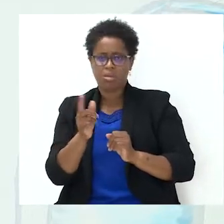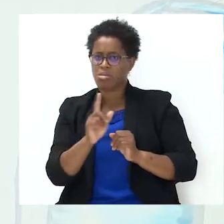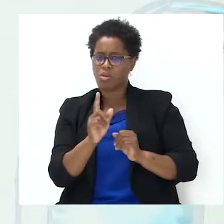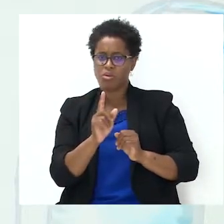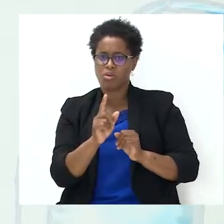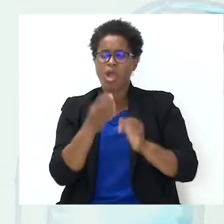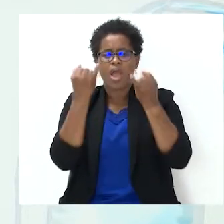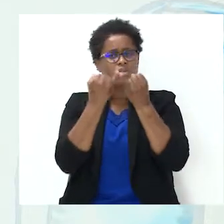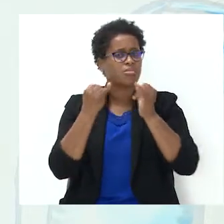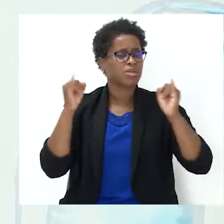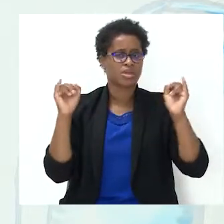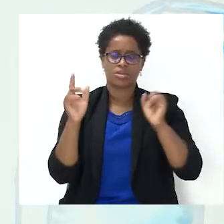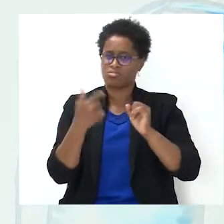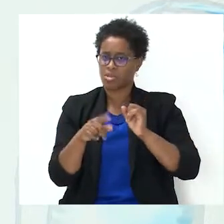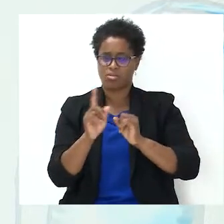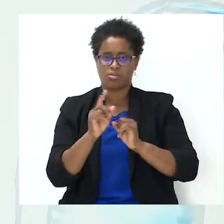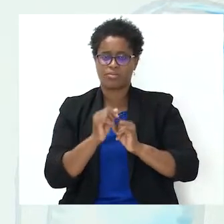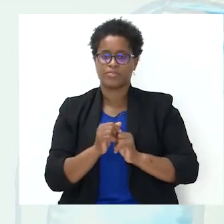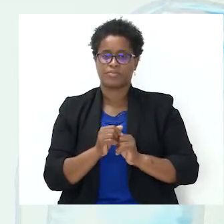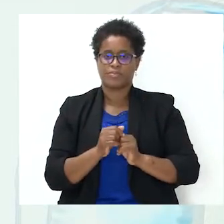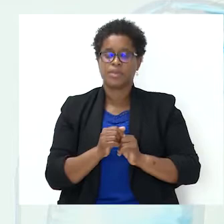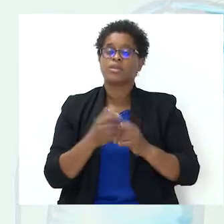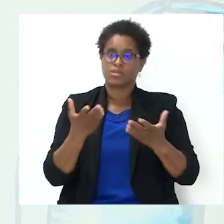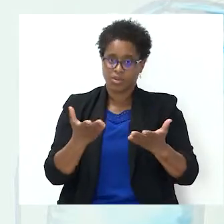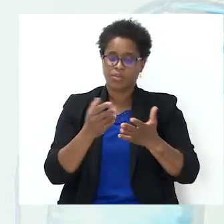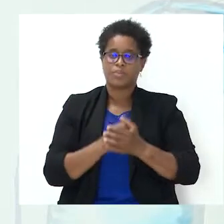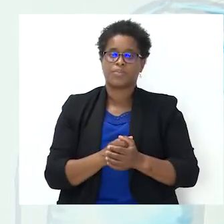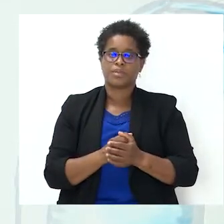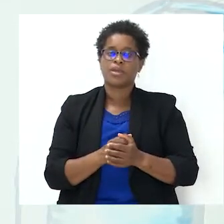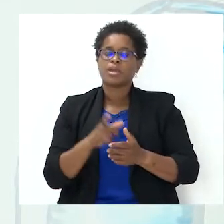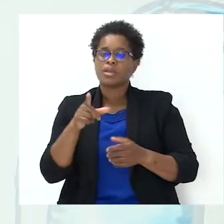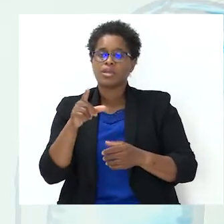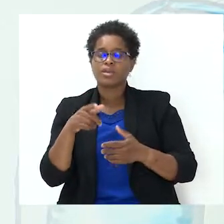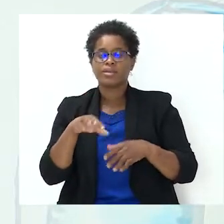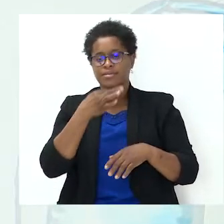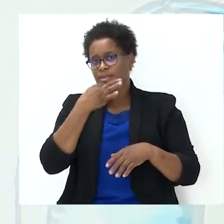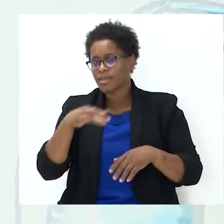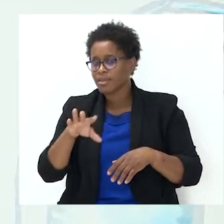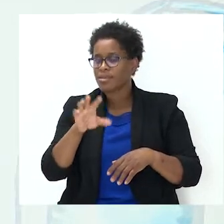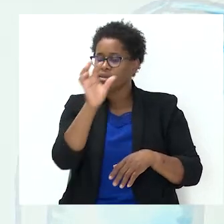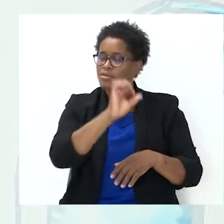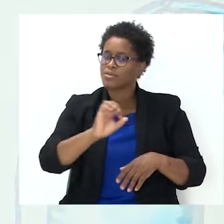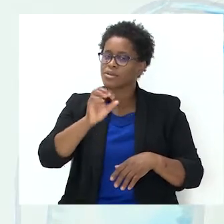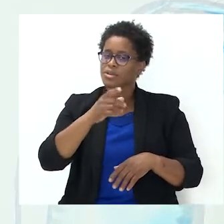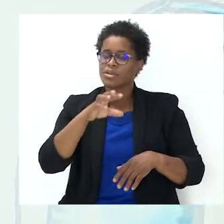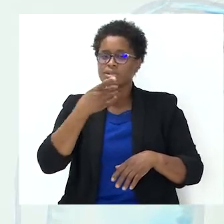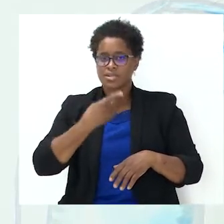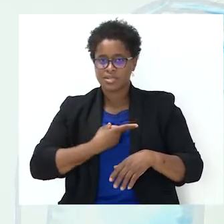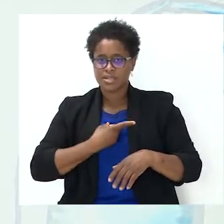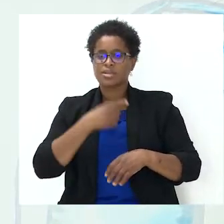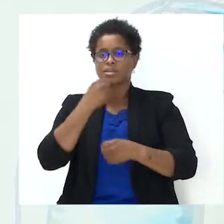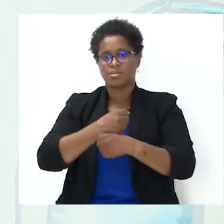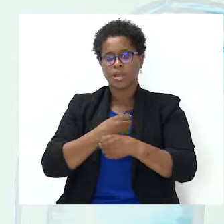a independência, certo? Que lhe permitia ser governado